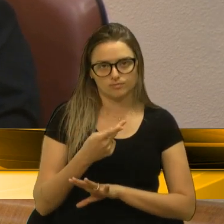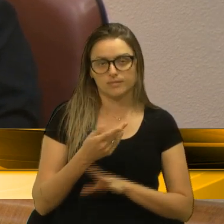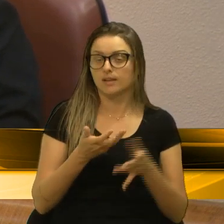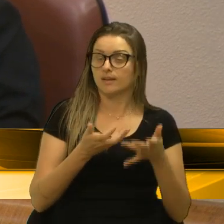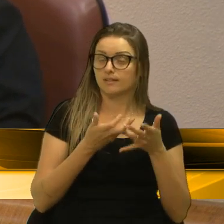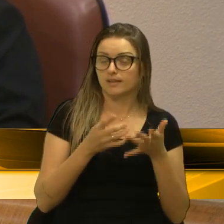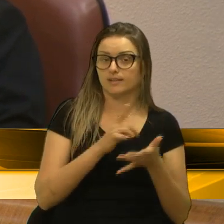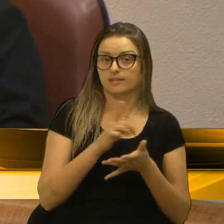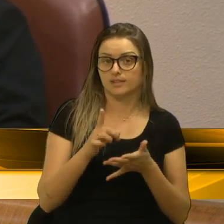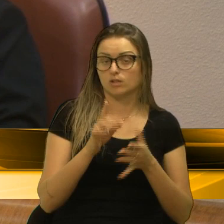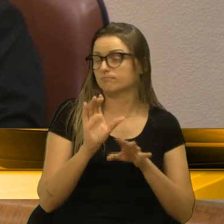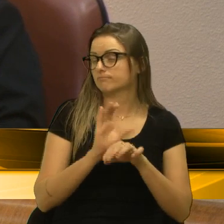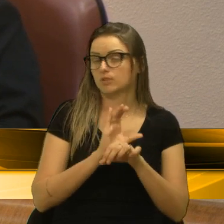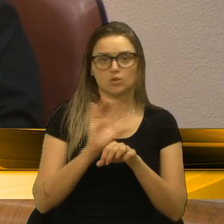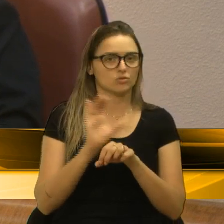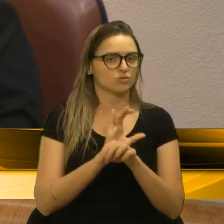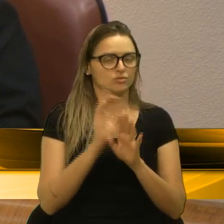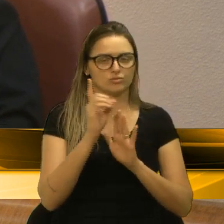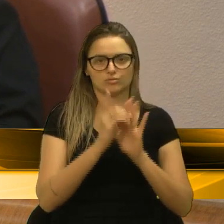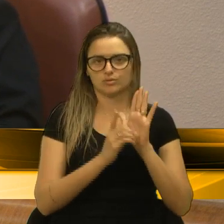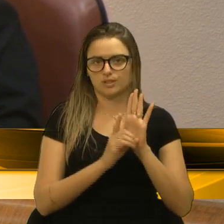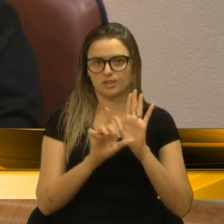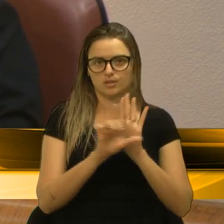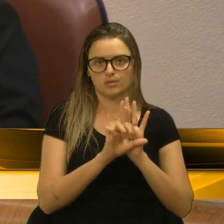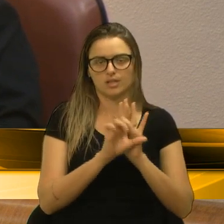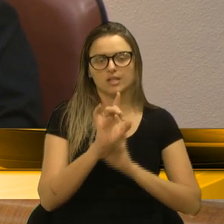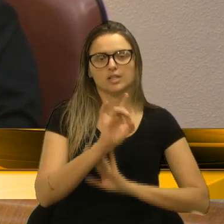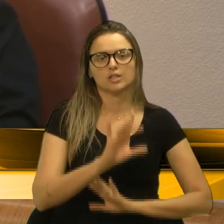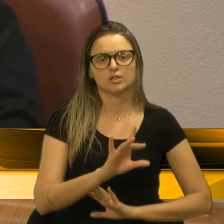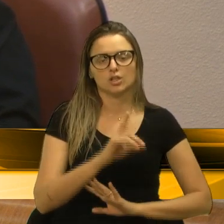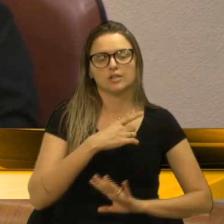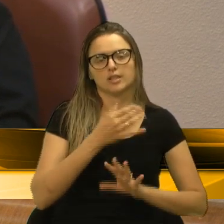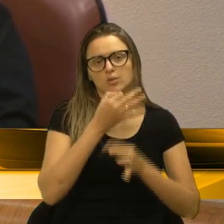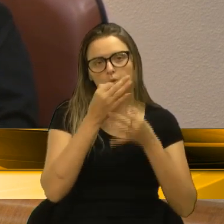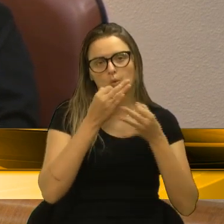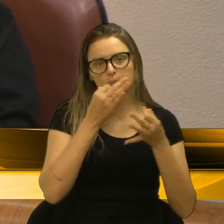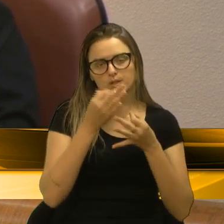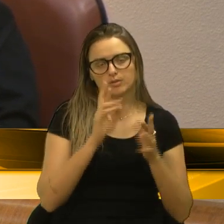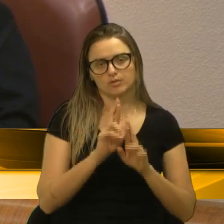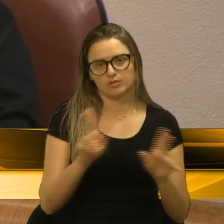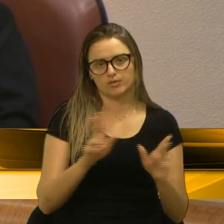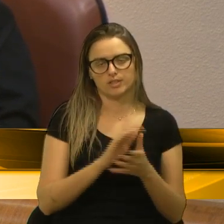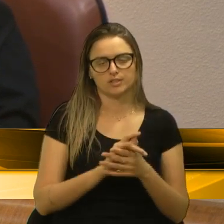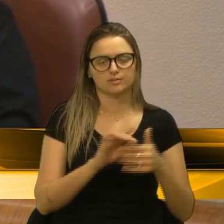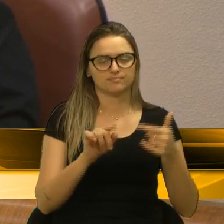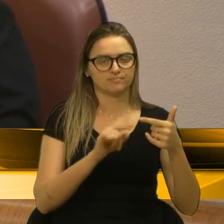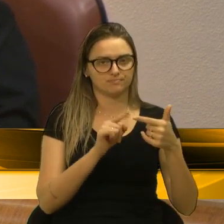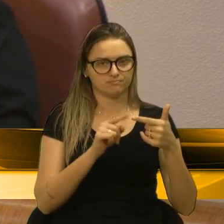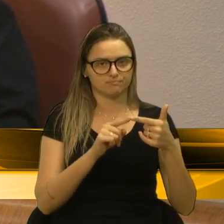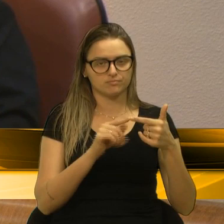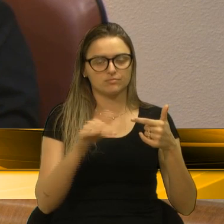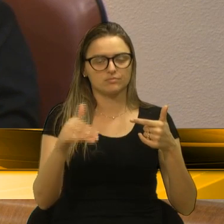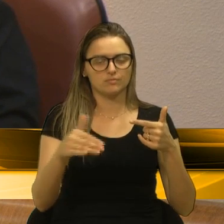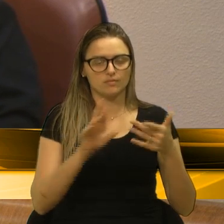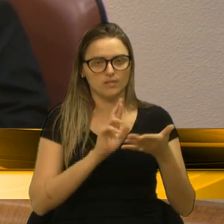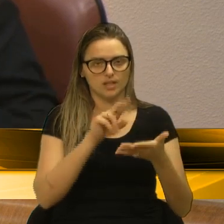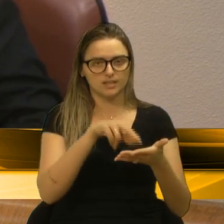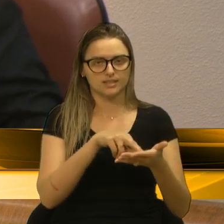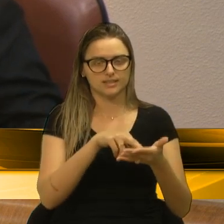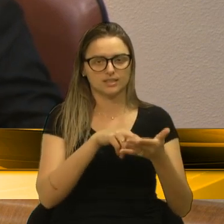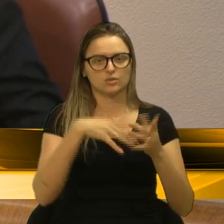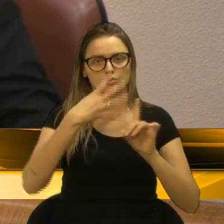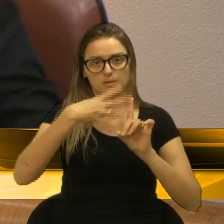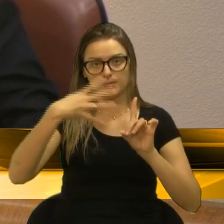há inconstitucionalidade do decreto, há apenas pontos de vista diferentes. 2. Quanto à realização da parada livre,